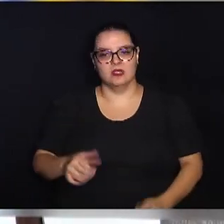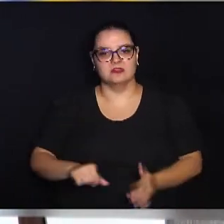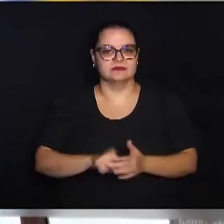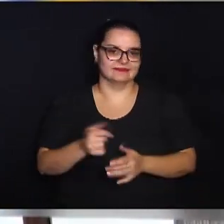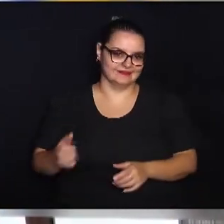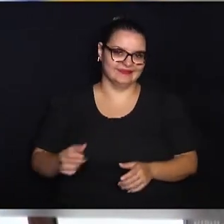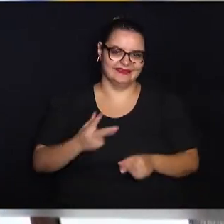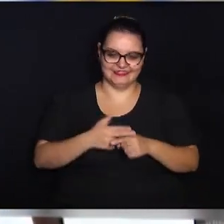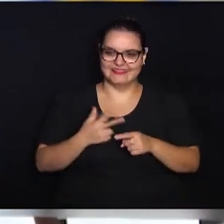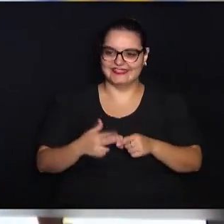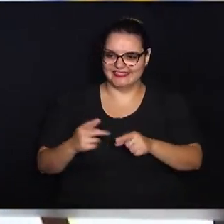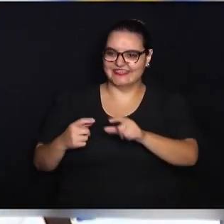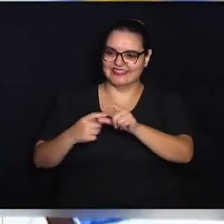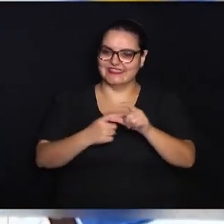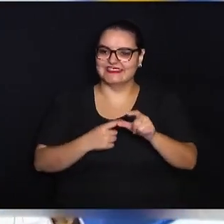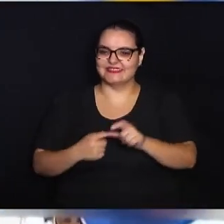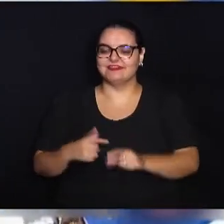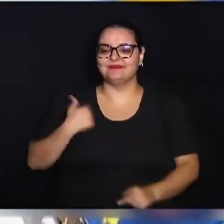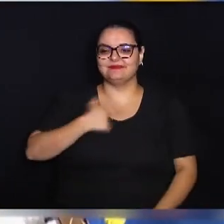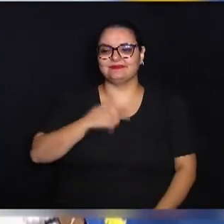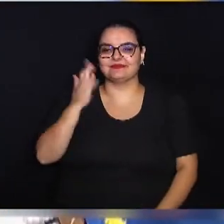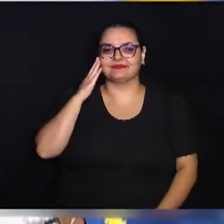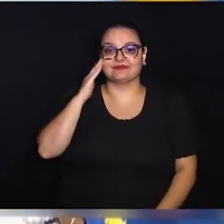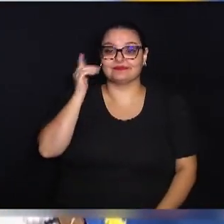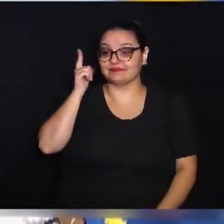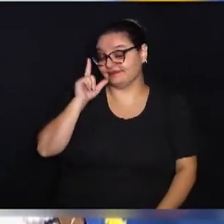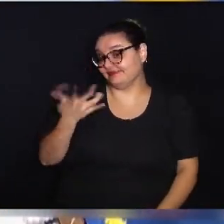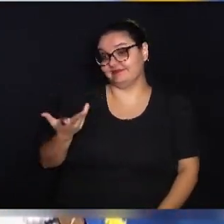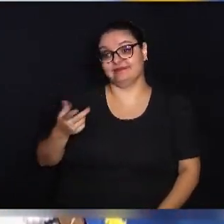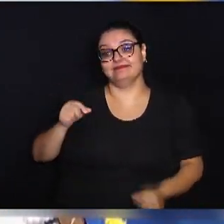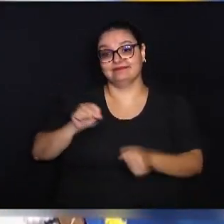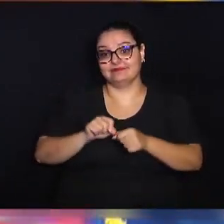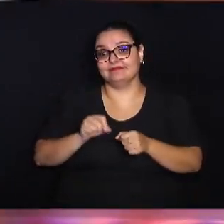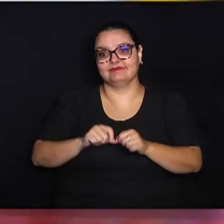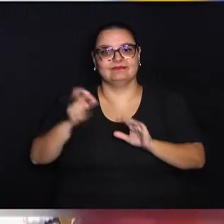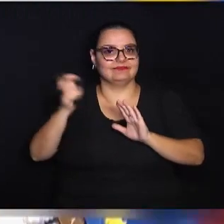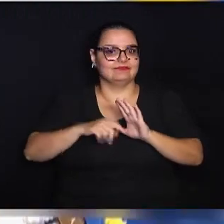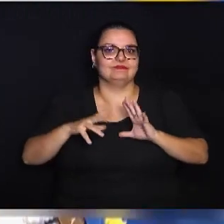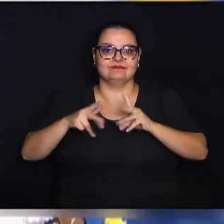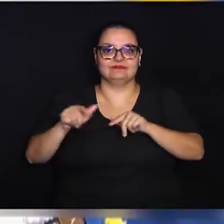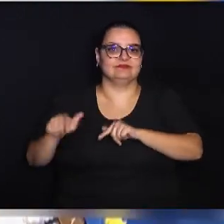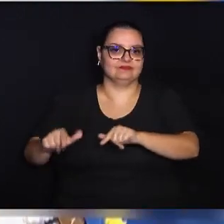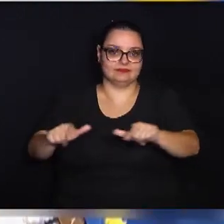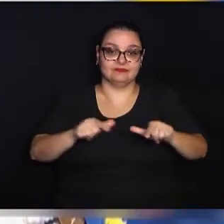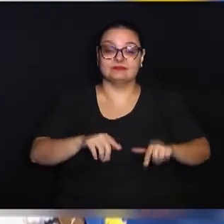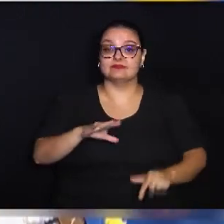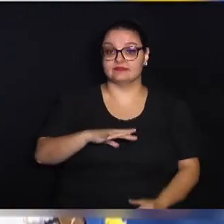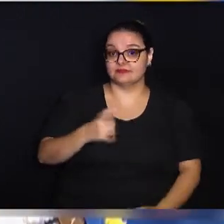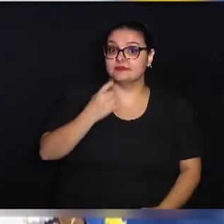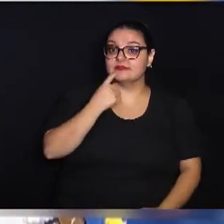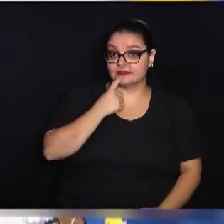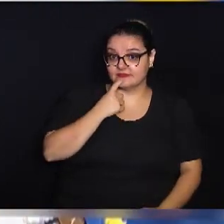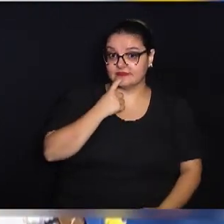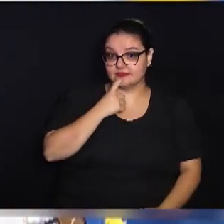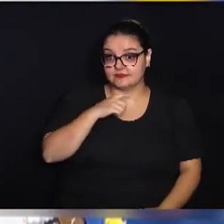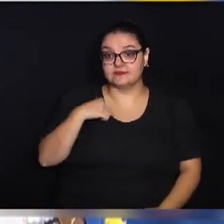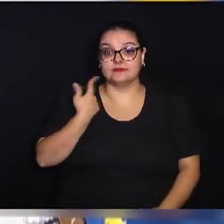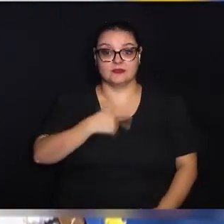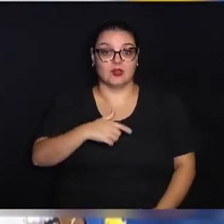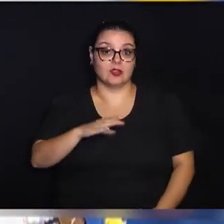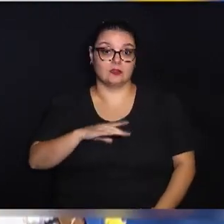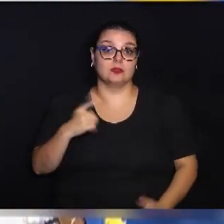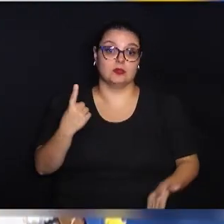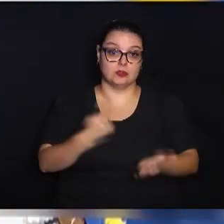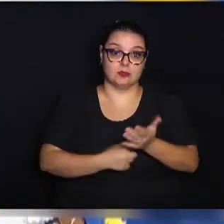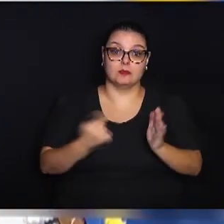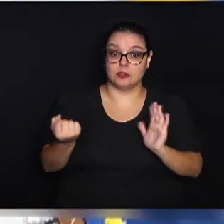gente sabia que a gente não ia dar conta de fazer registro de todos os territórios da cidade de Campinas. A gente está numa cidade que é marcada